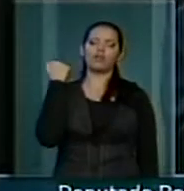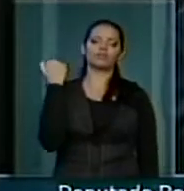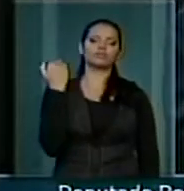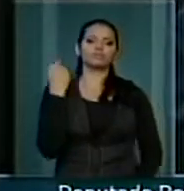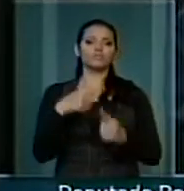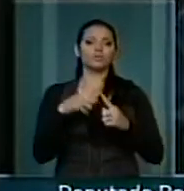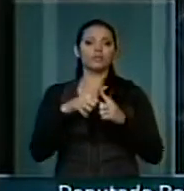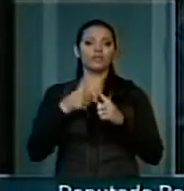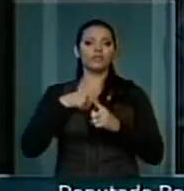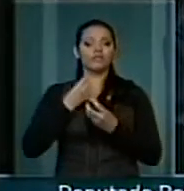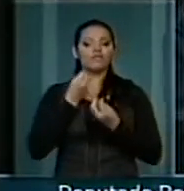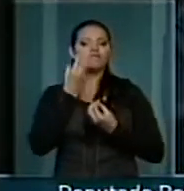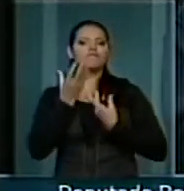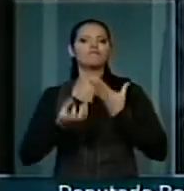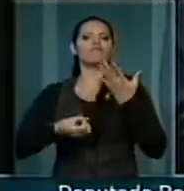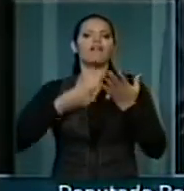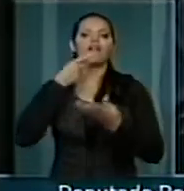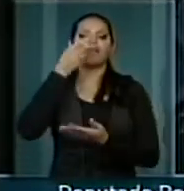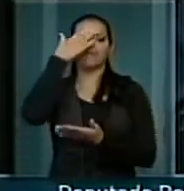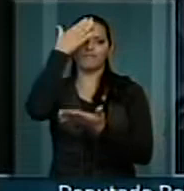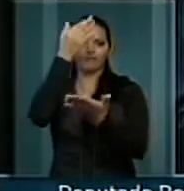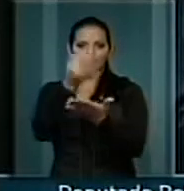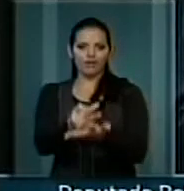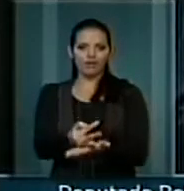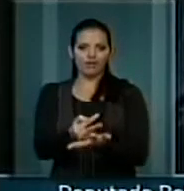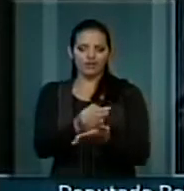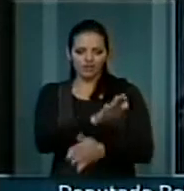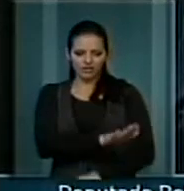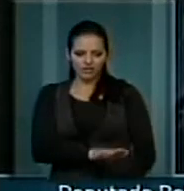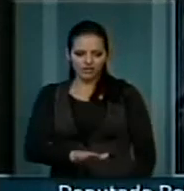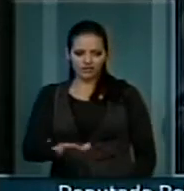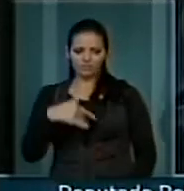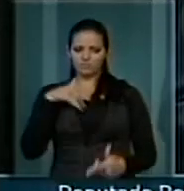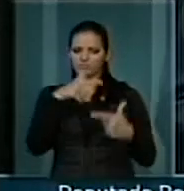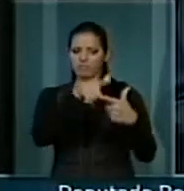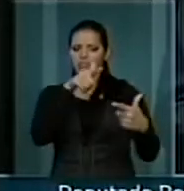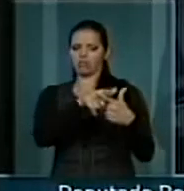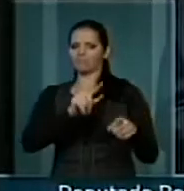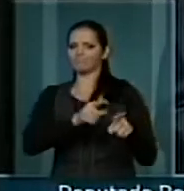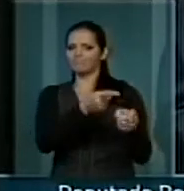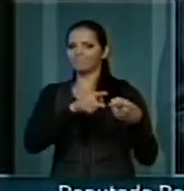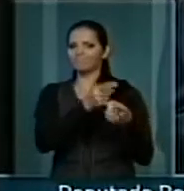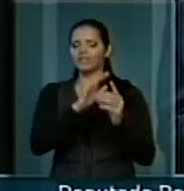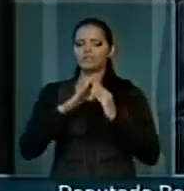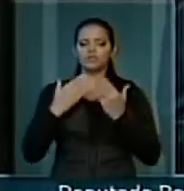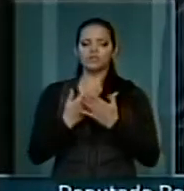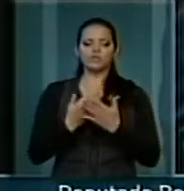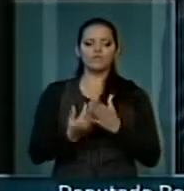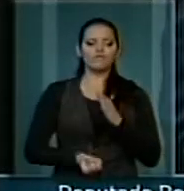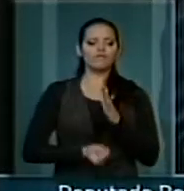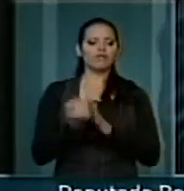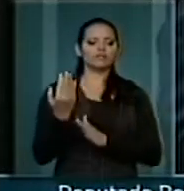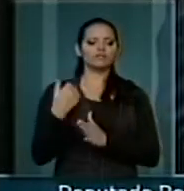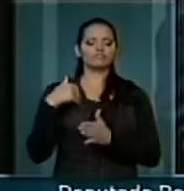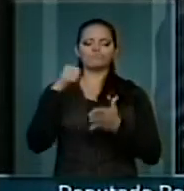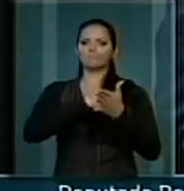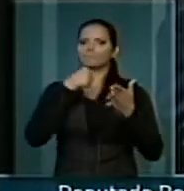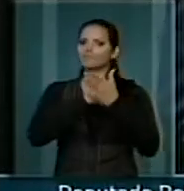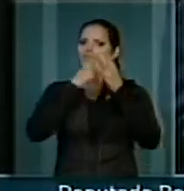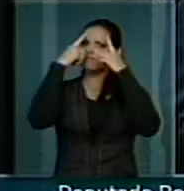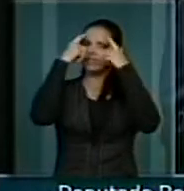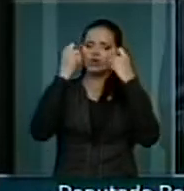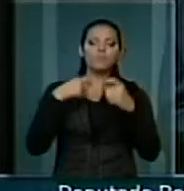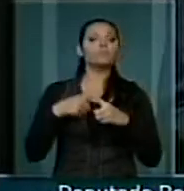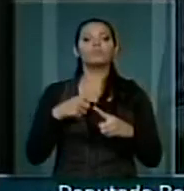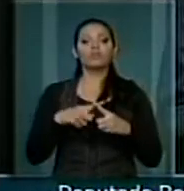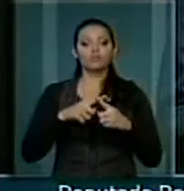sua fé. Nossas crianças sofriam bullying nas escolas, muitas delas apanharam